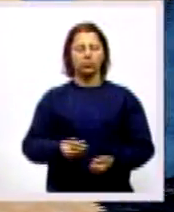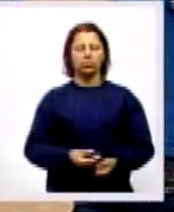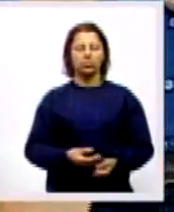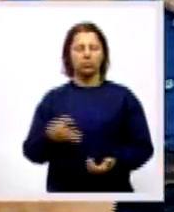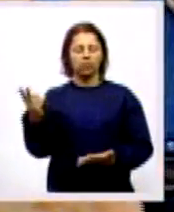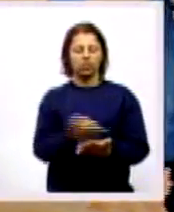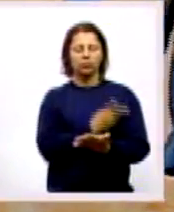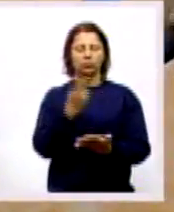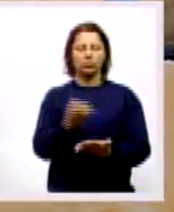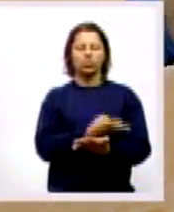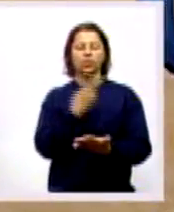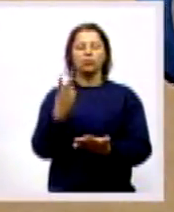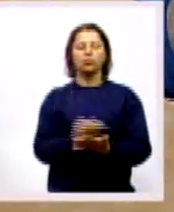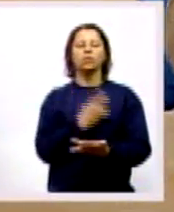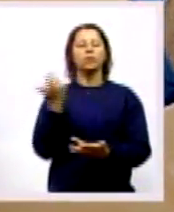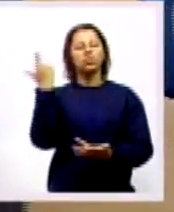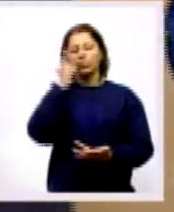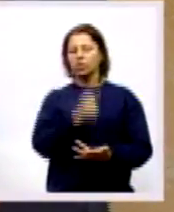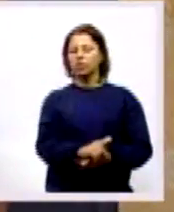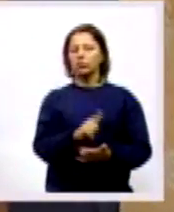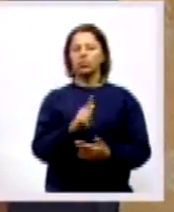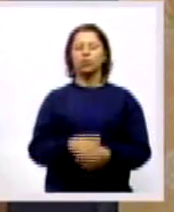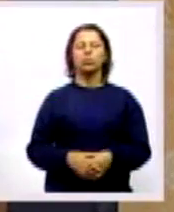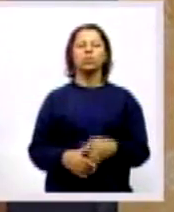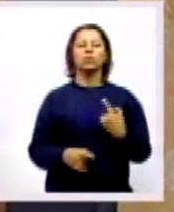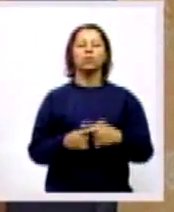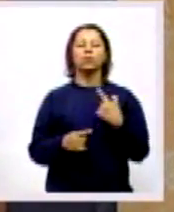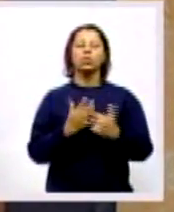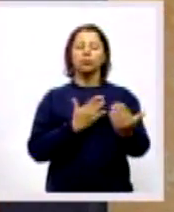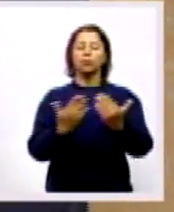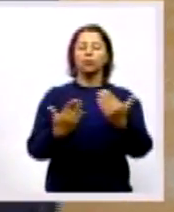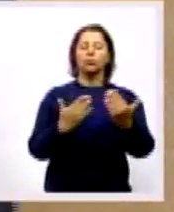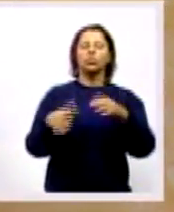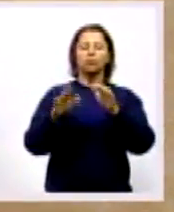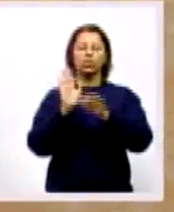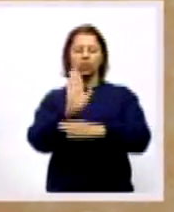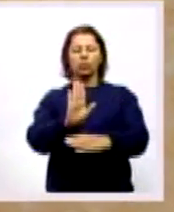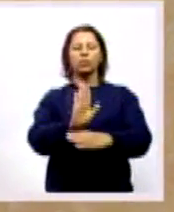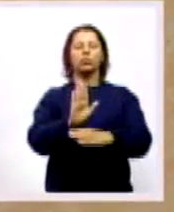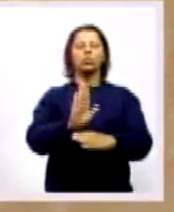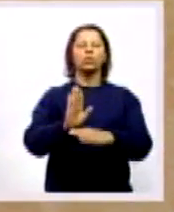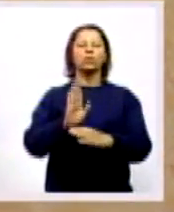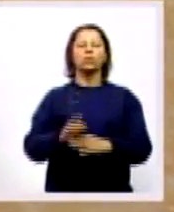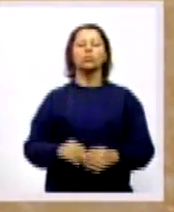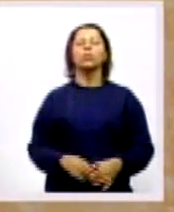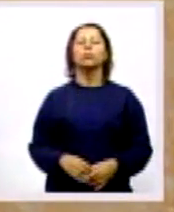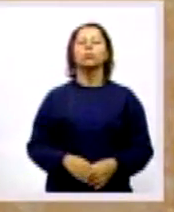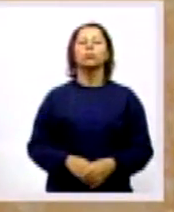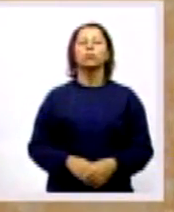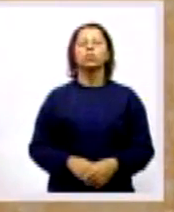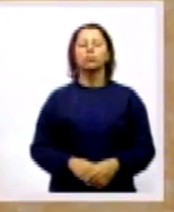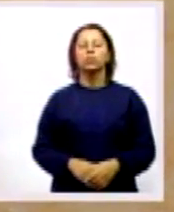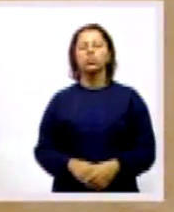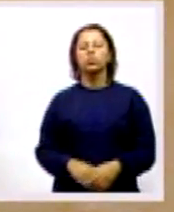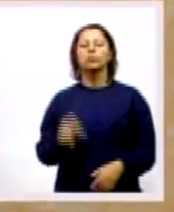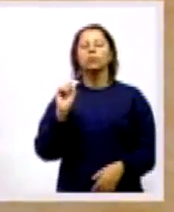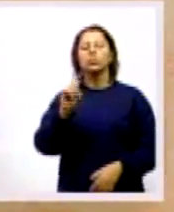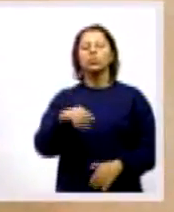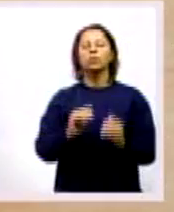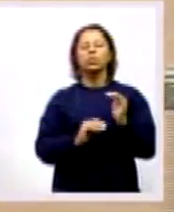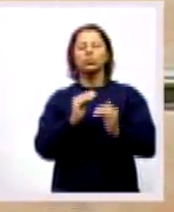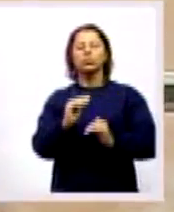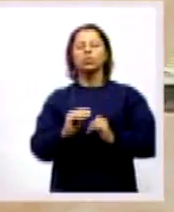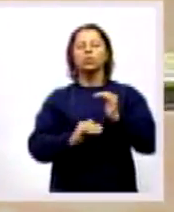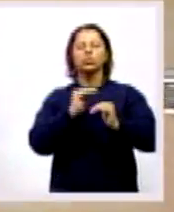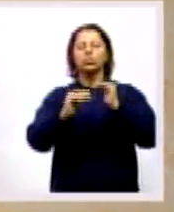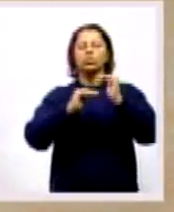desenfreada. Minha gente, a psicologia nos ajuda de forma brilhante nesse aspecto. O que é o processo